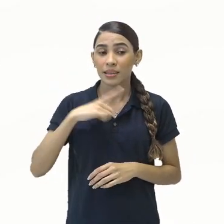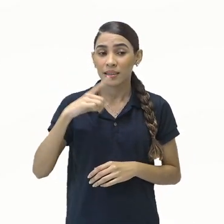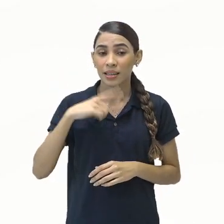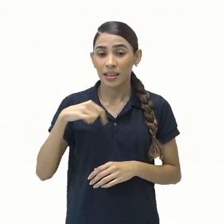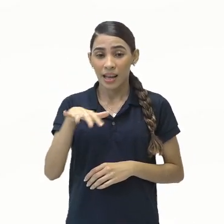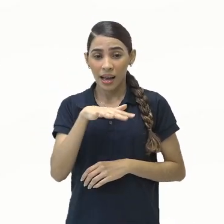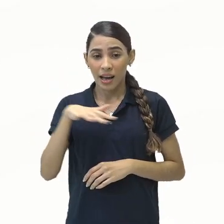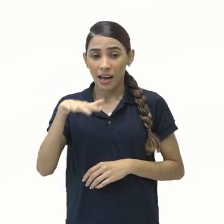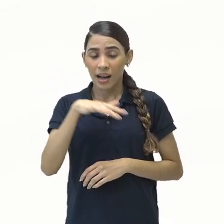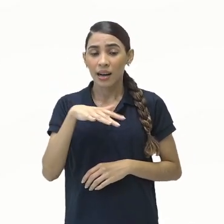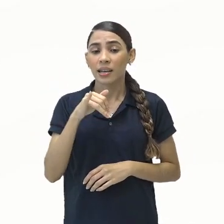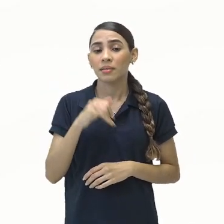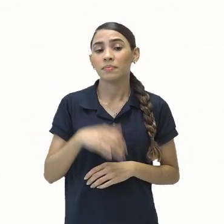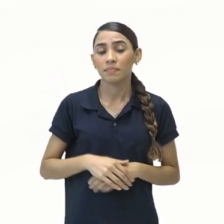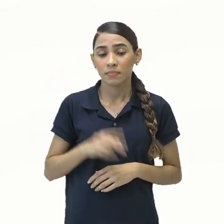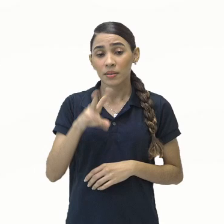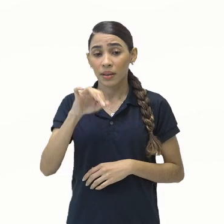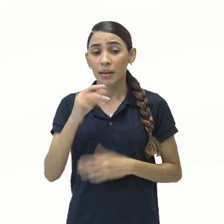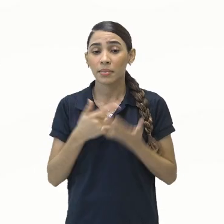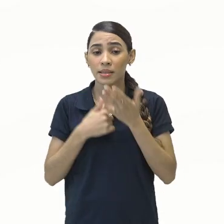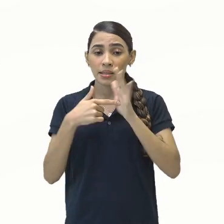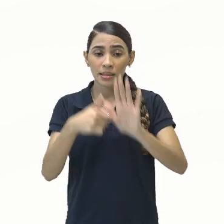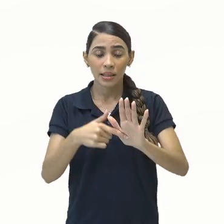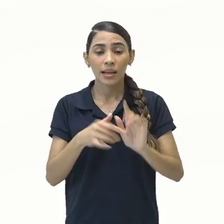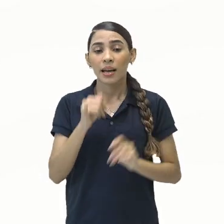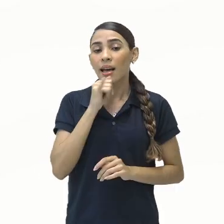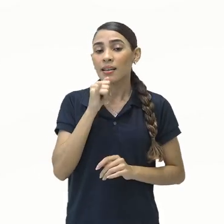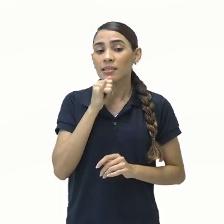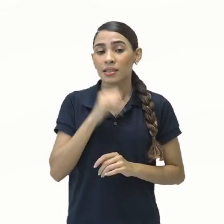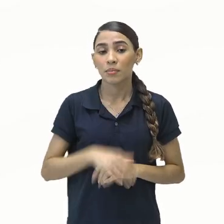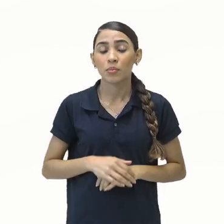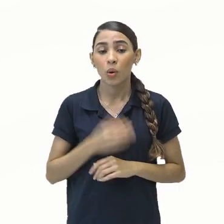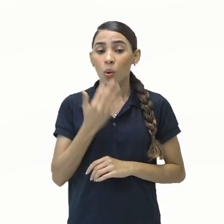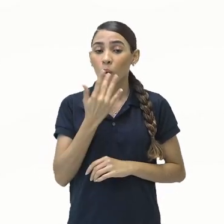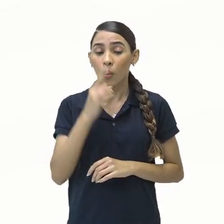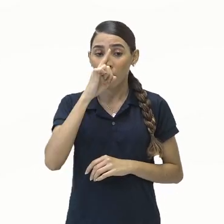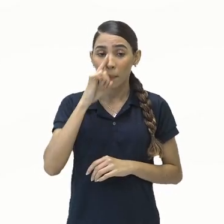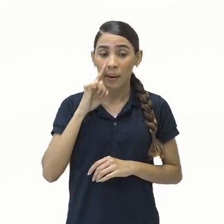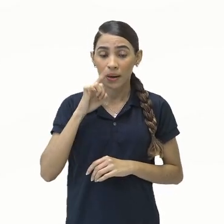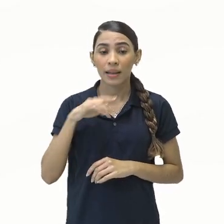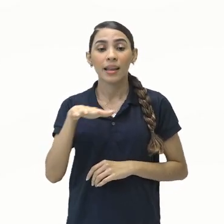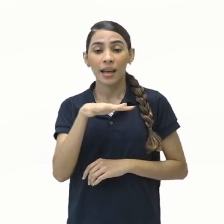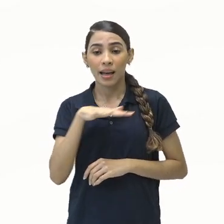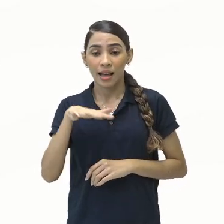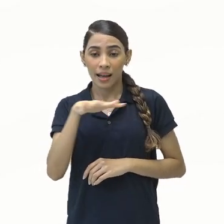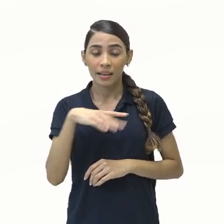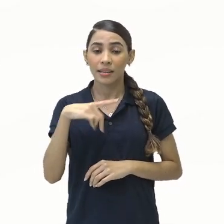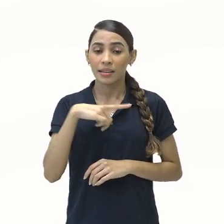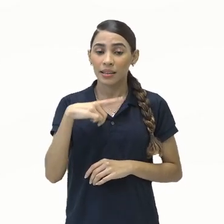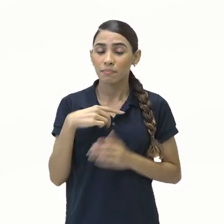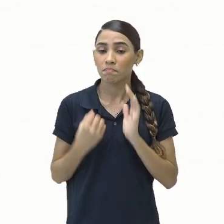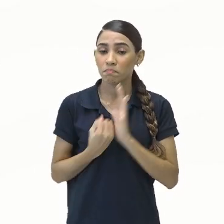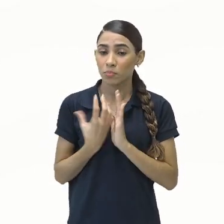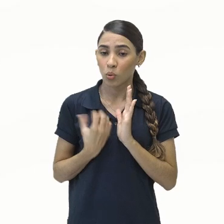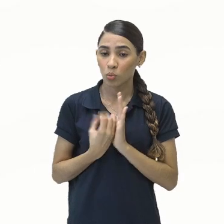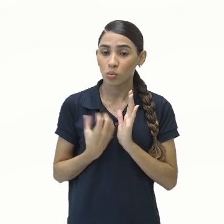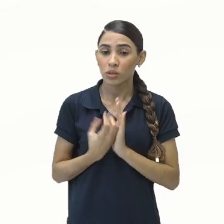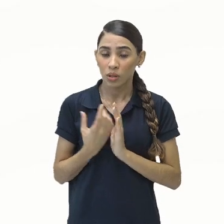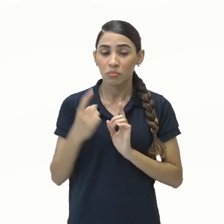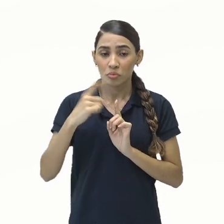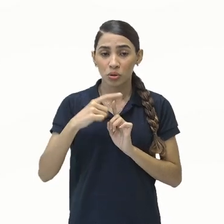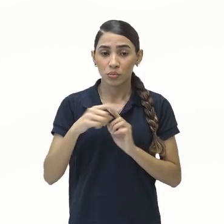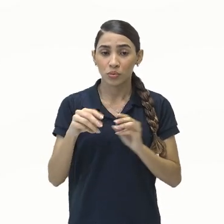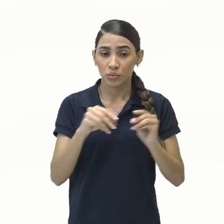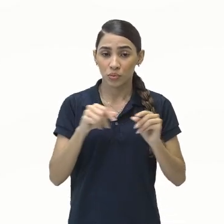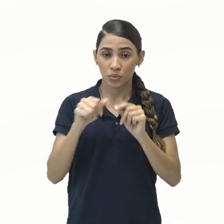essas áreas aqui que trazem, né, como aparece aí em amarelo, essas áreas que têm ali uma produção desse tipo de